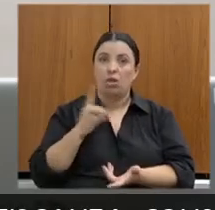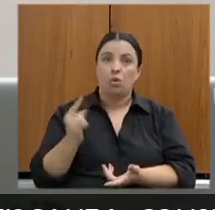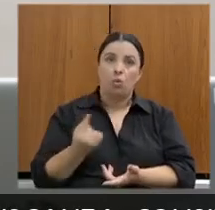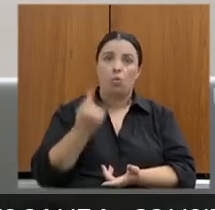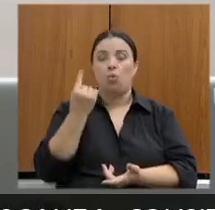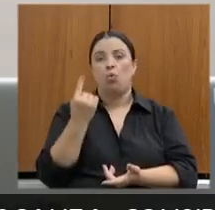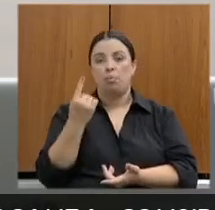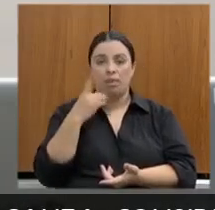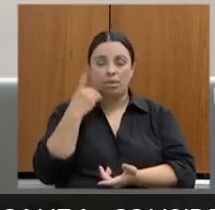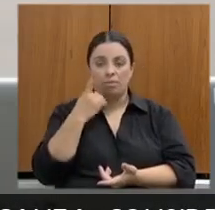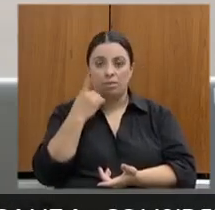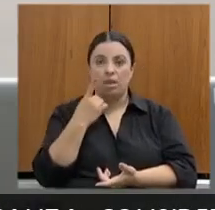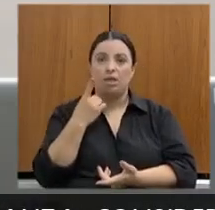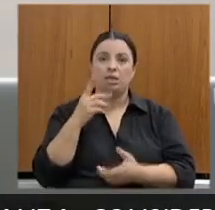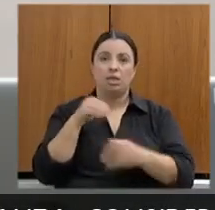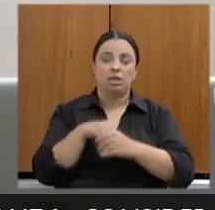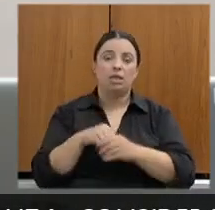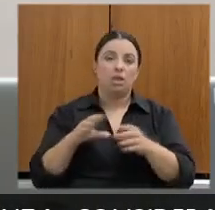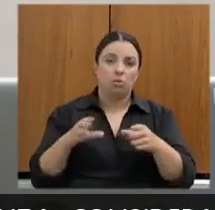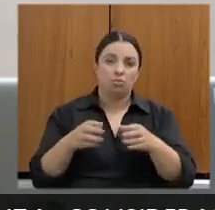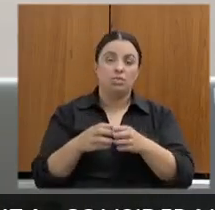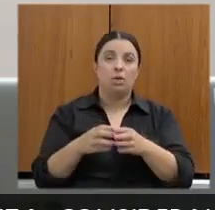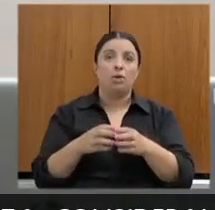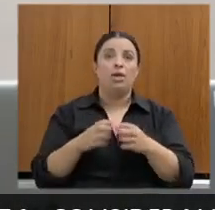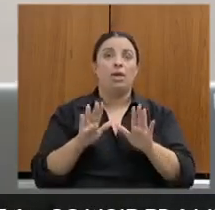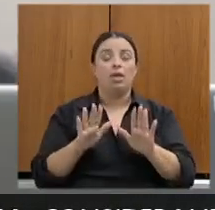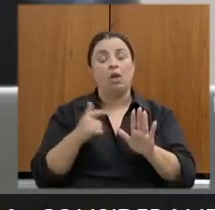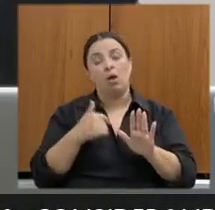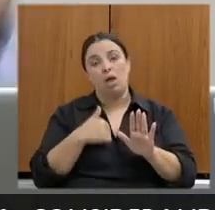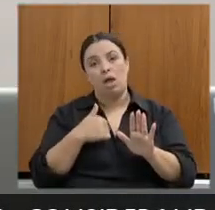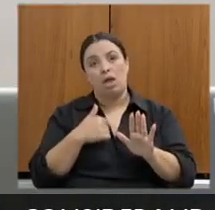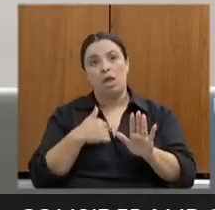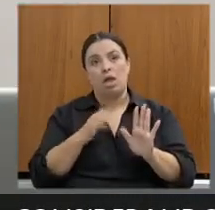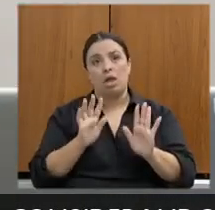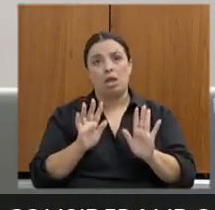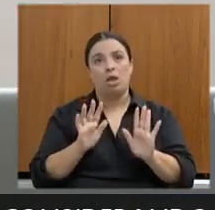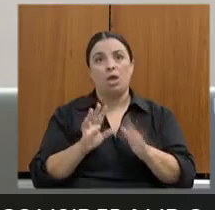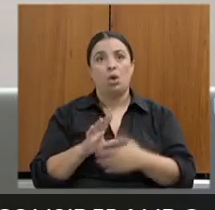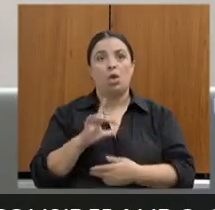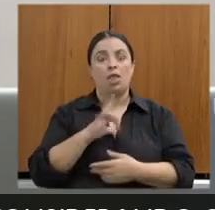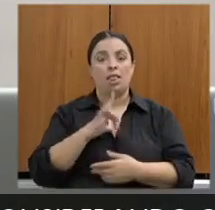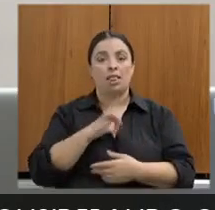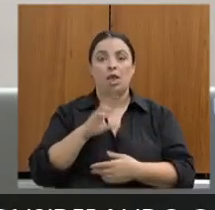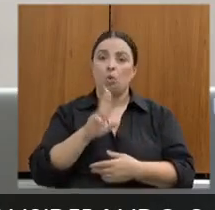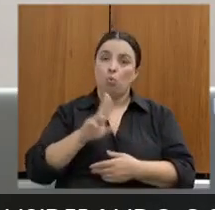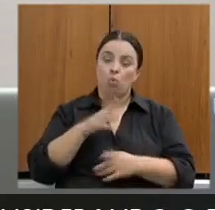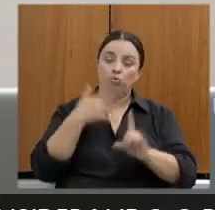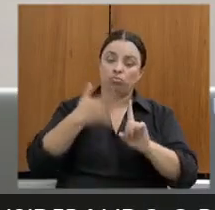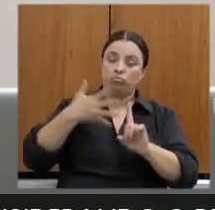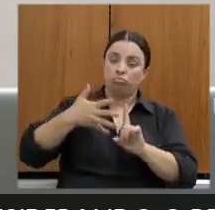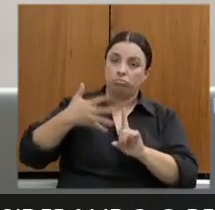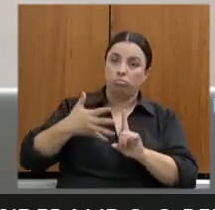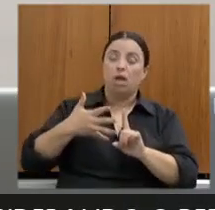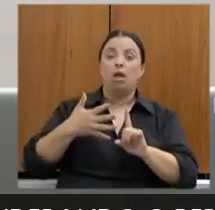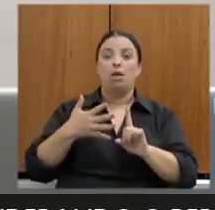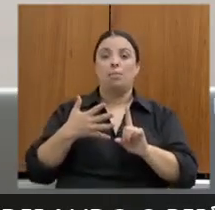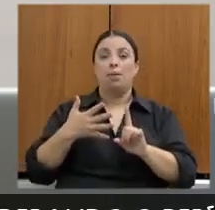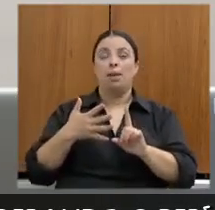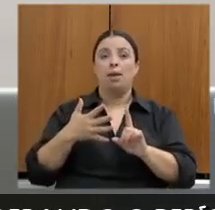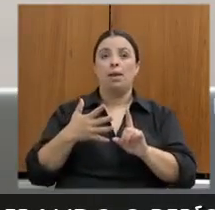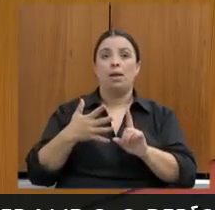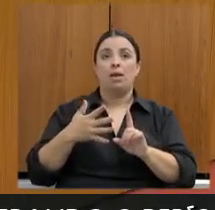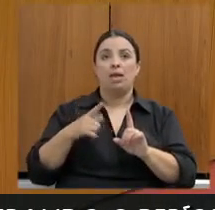na condição e o antes de fazer os da palavra são extenso rol de perguntas que eu tenho deputada